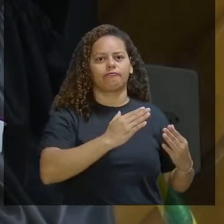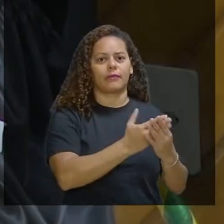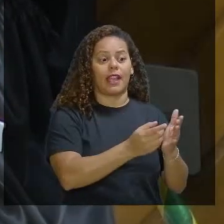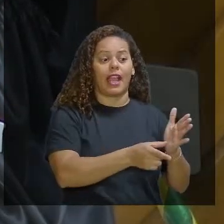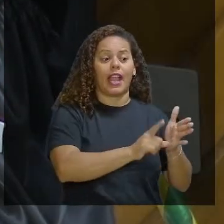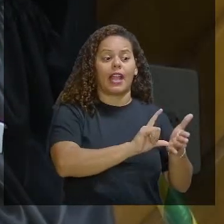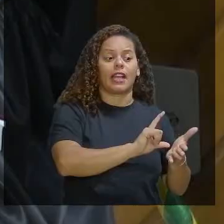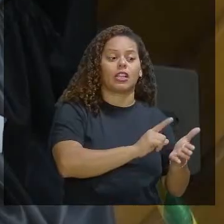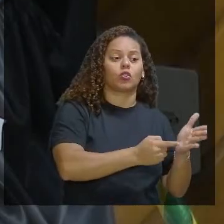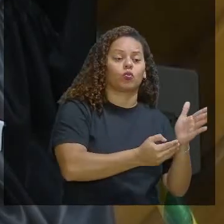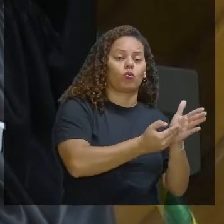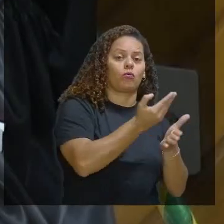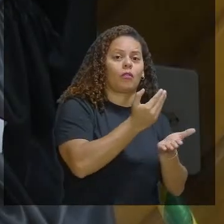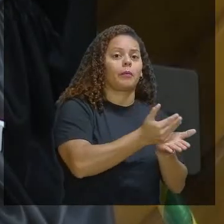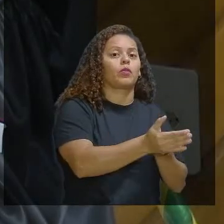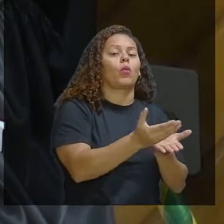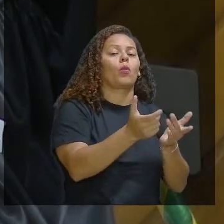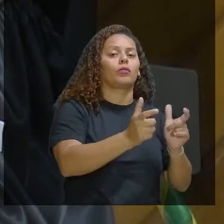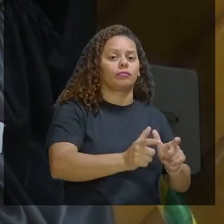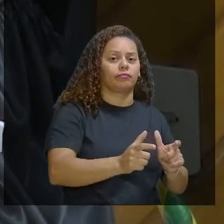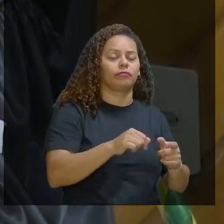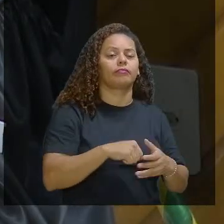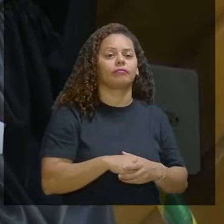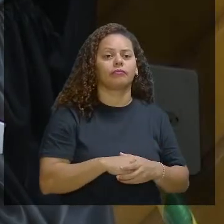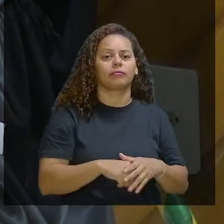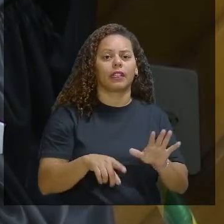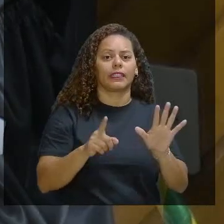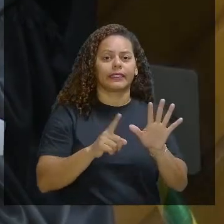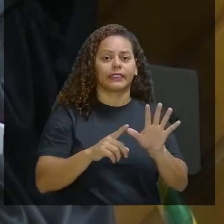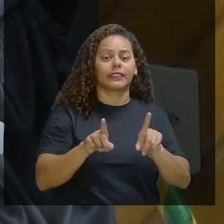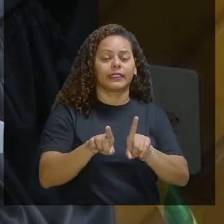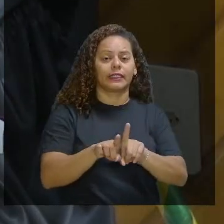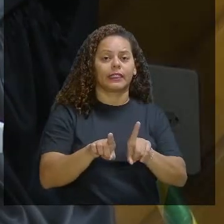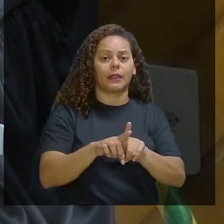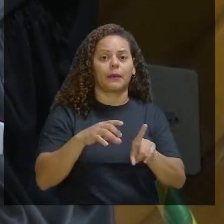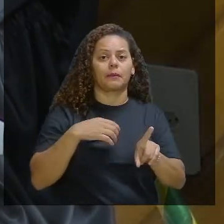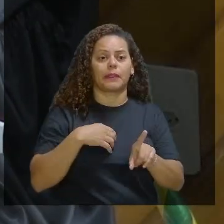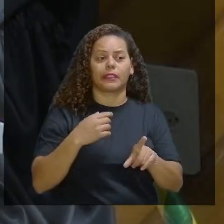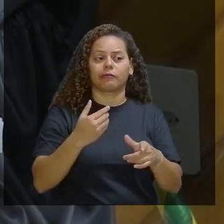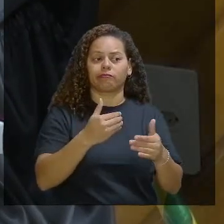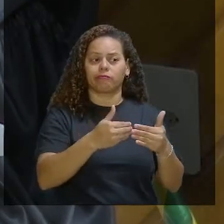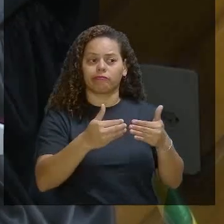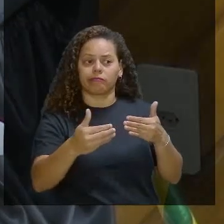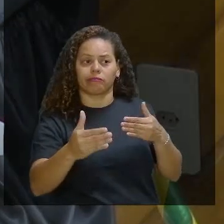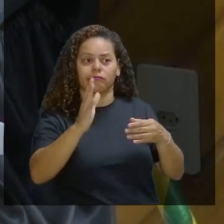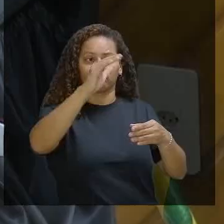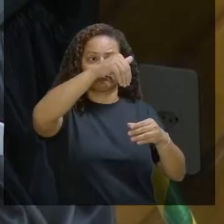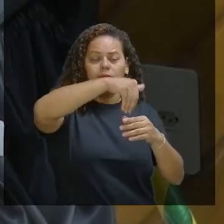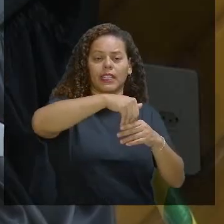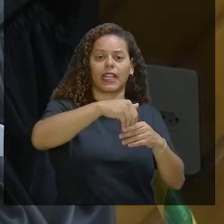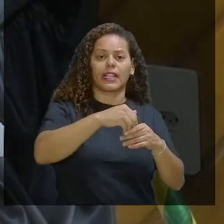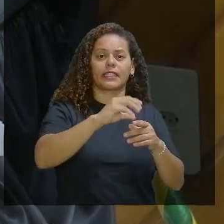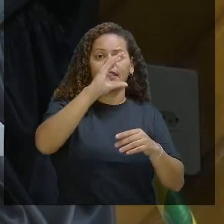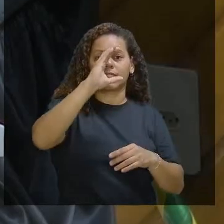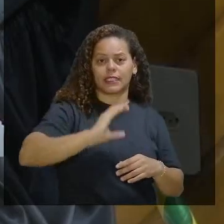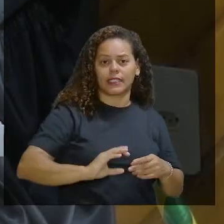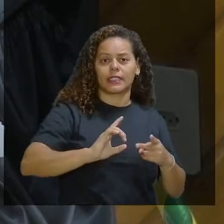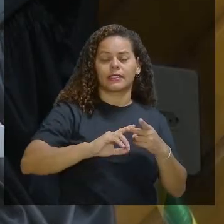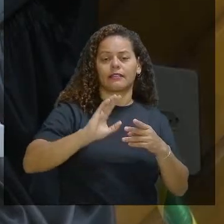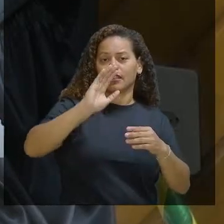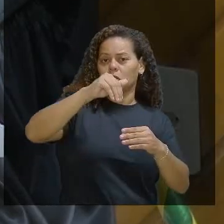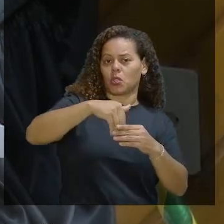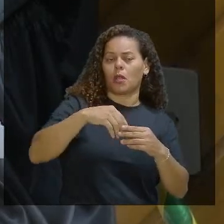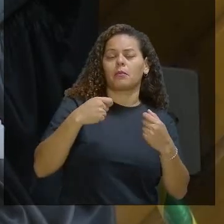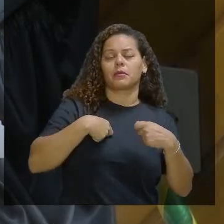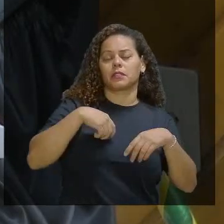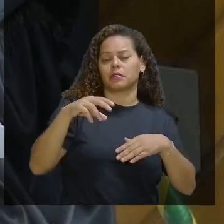origem. 5, a designação da competência dos processos cíveis eleitorais nas eleições municipais futuras será